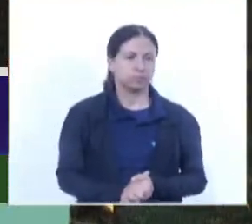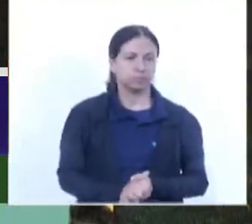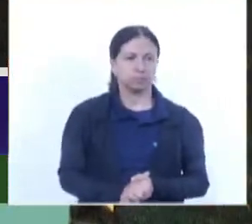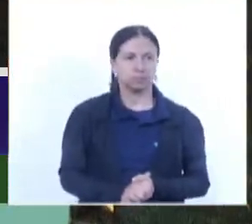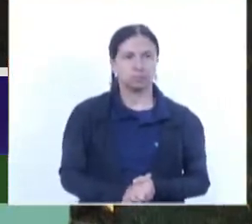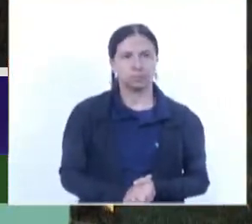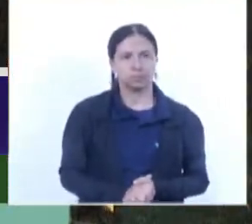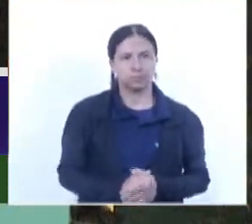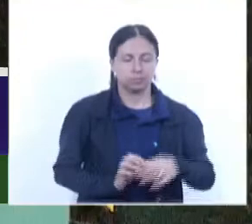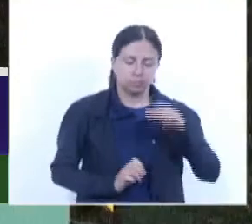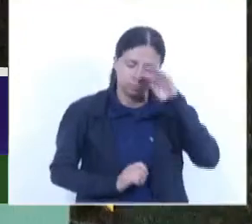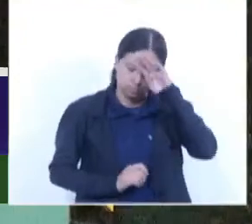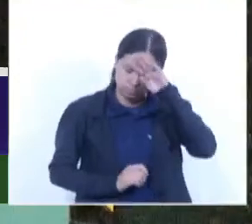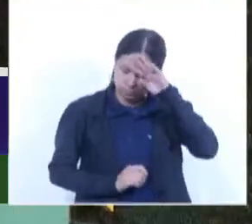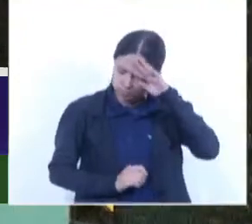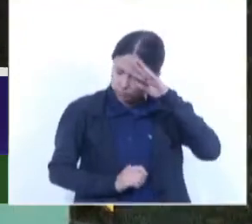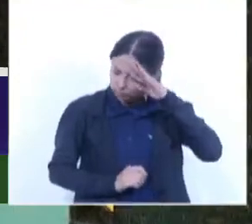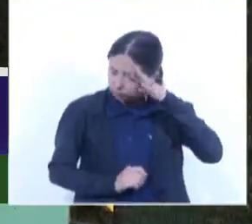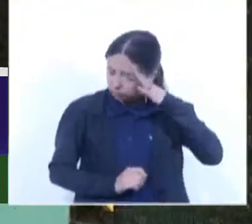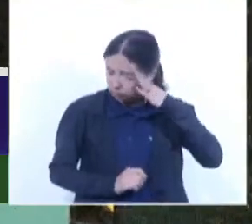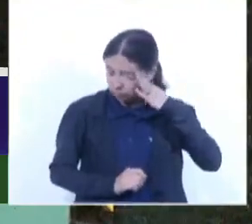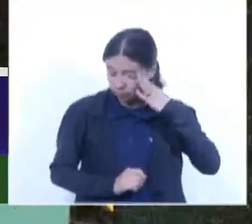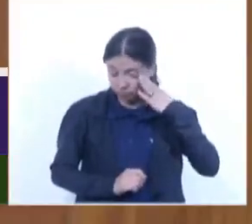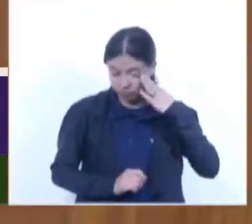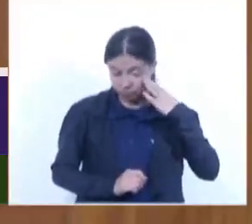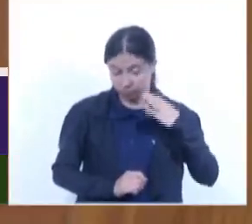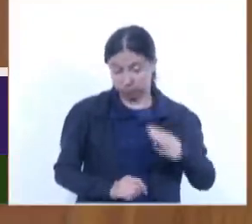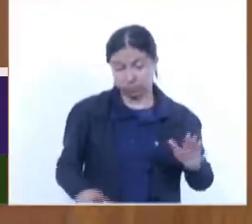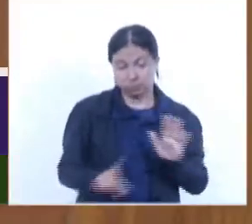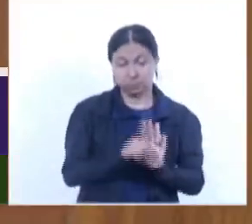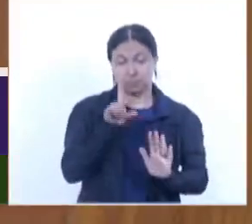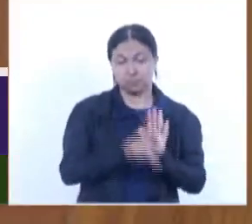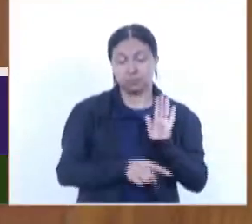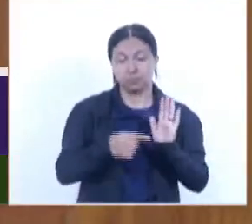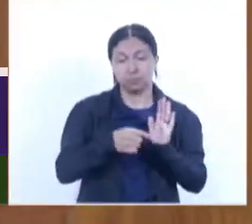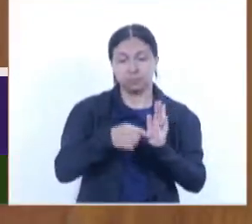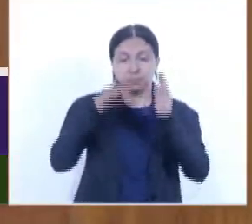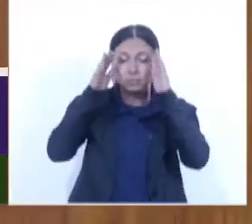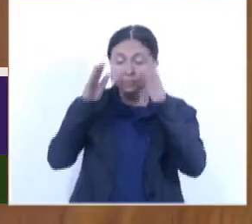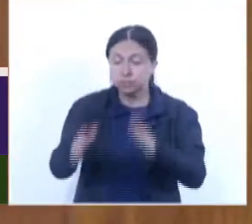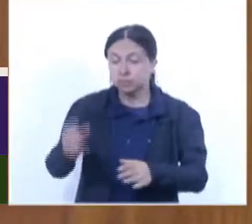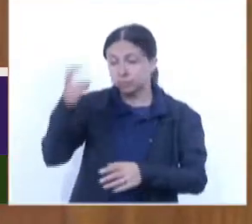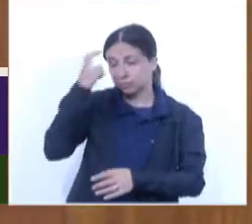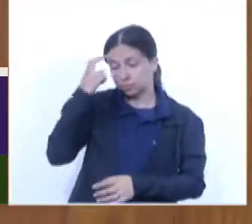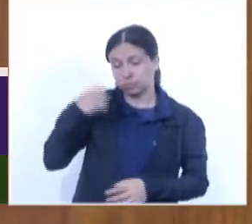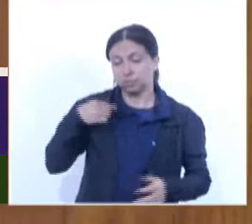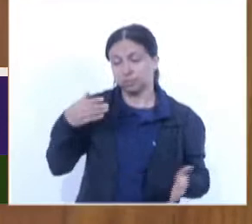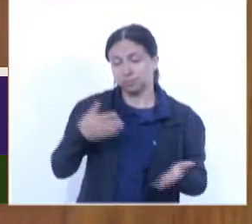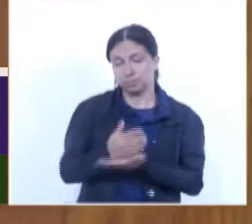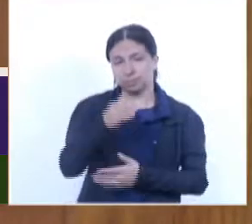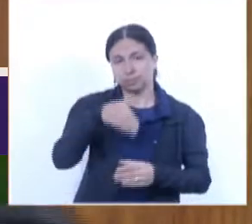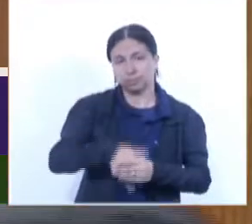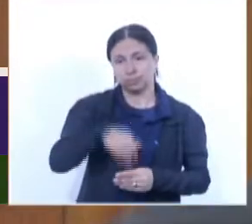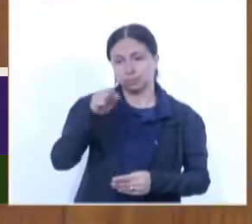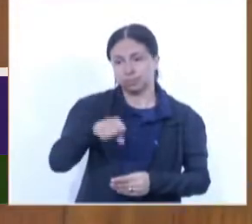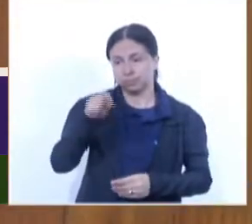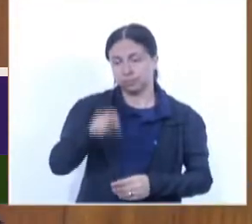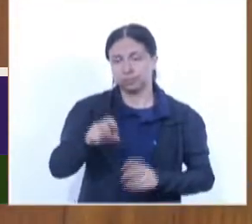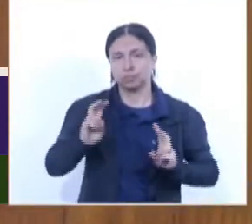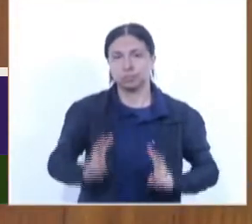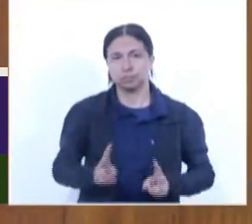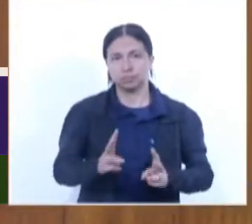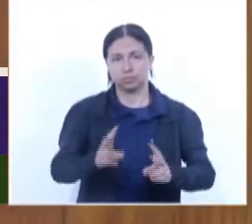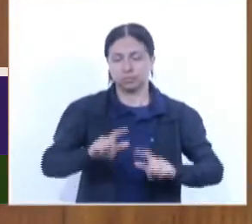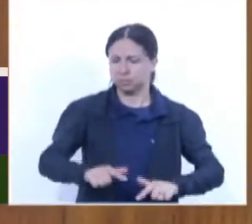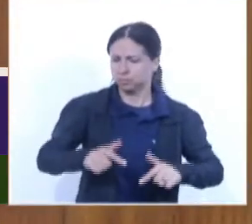todo e qualquer projeto voltado à cultura dessa cidade Eu Sempre Serei favorável sempre defendia as classes